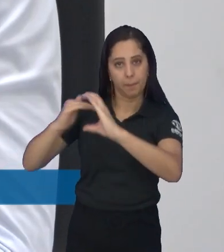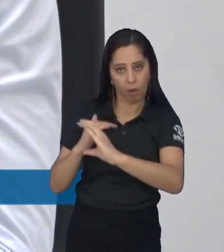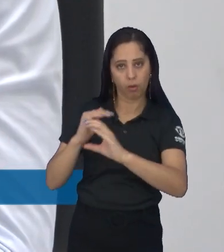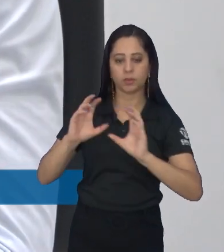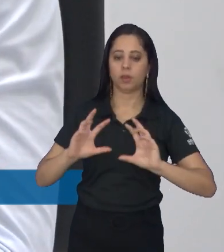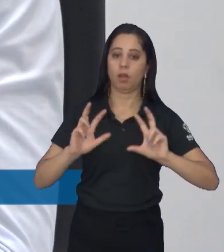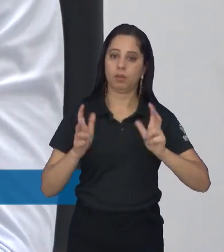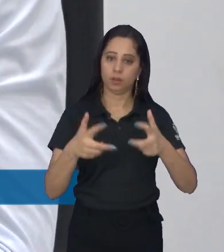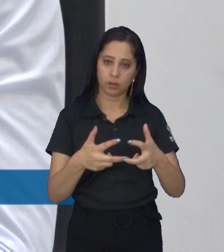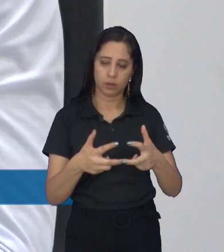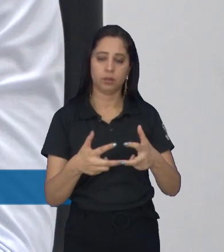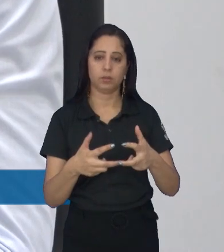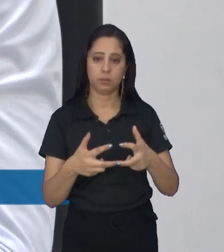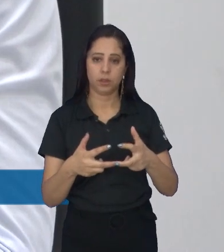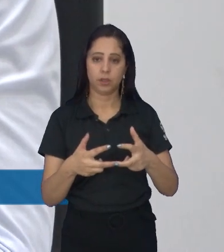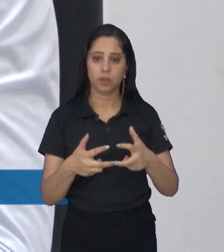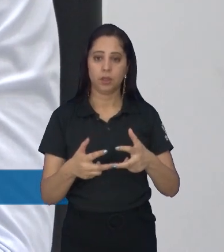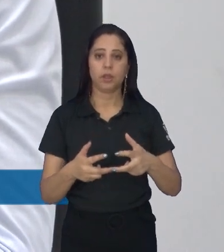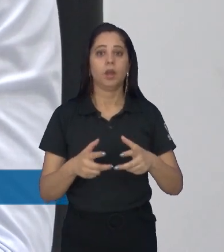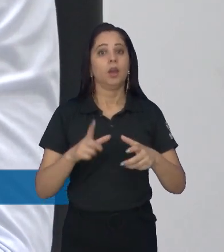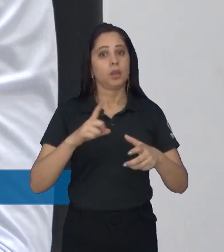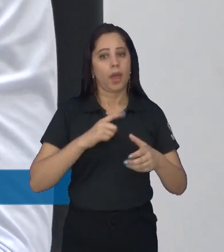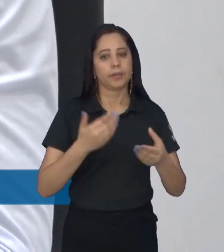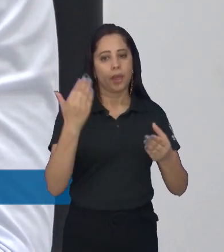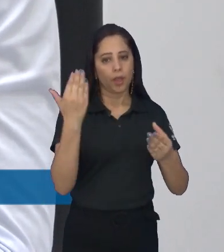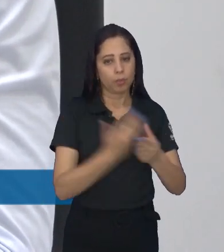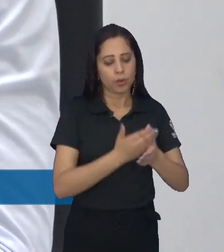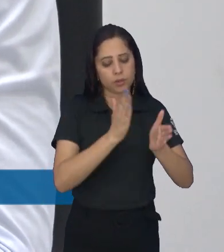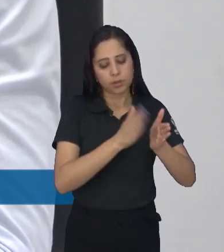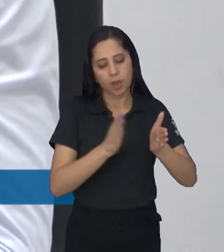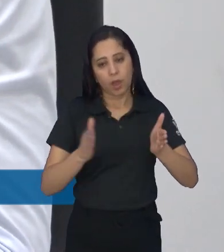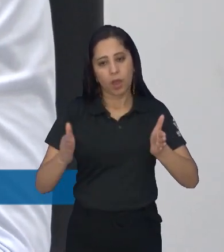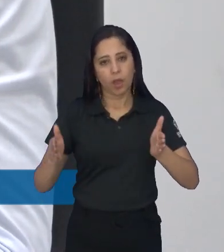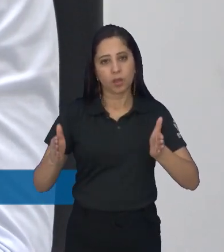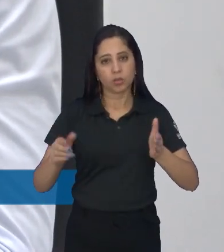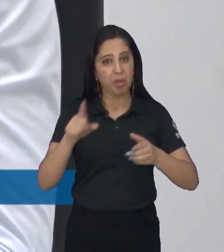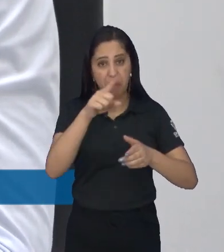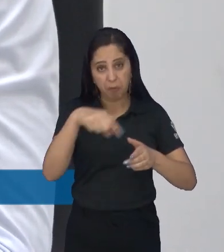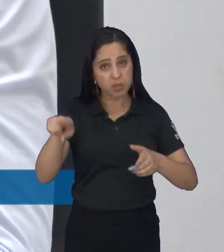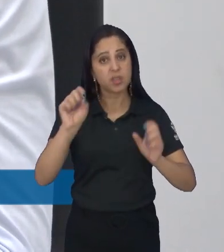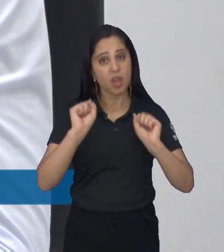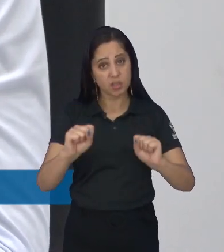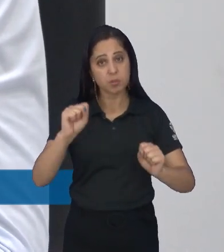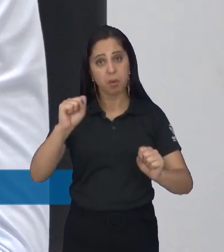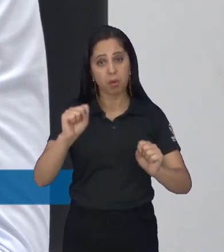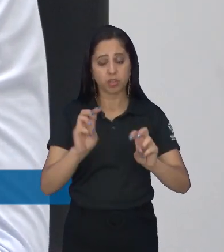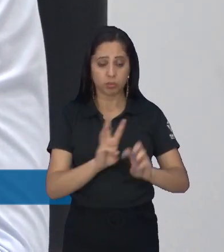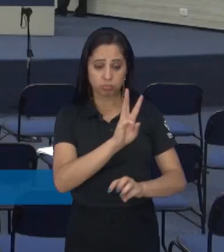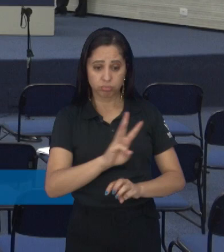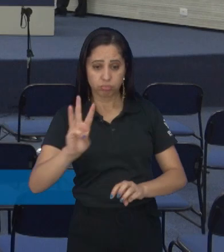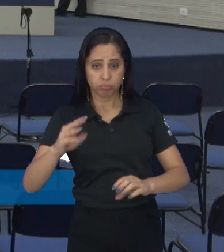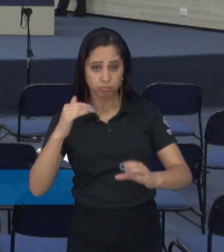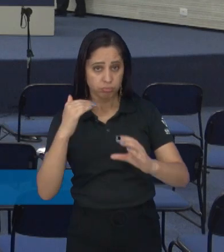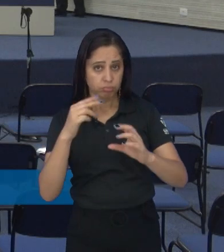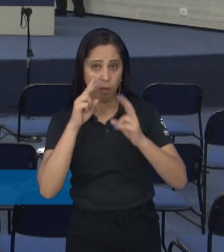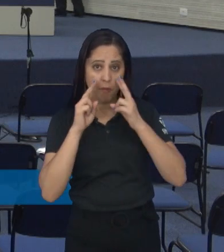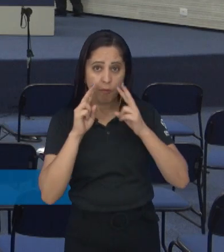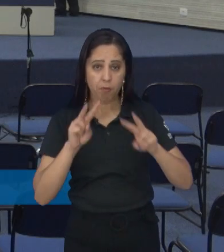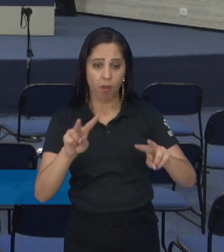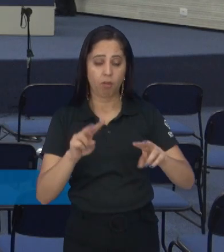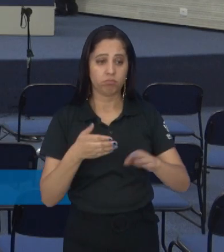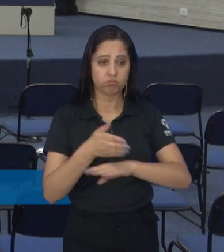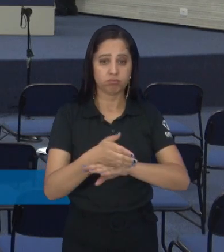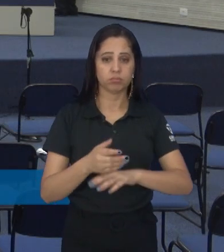a câmara e será anexado no processo e será público a resposta da prefeitura Todos Os questionamentos vamos lá